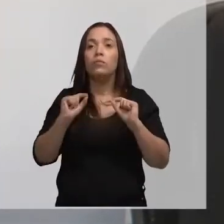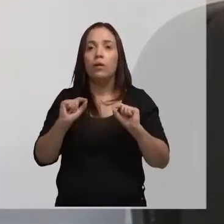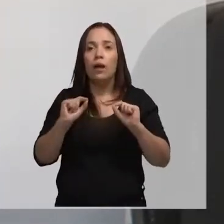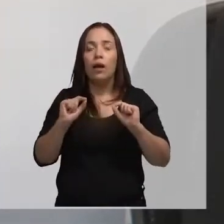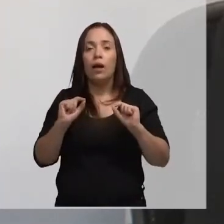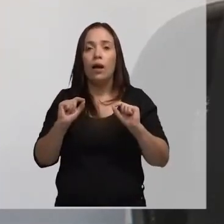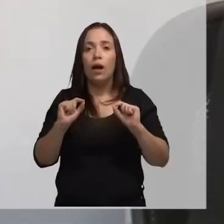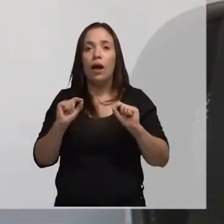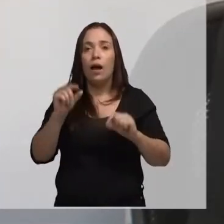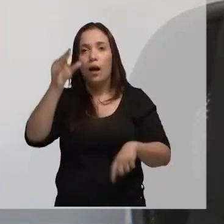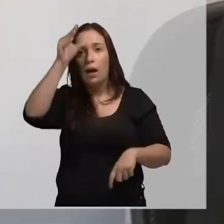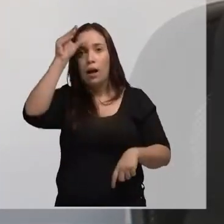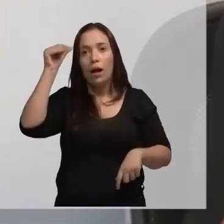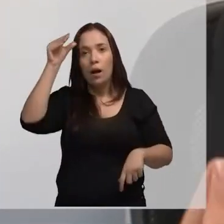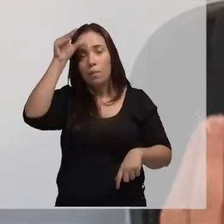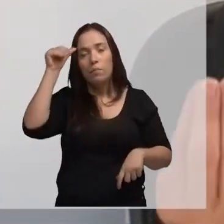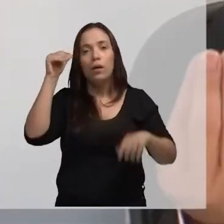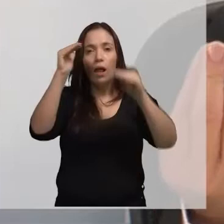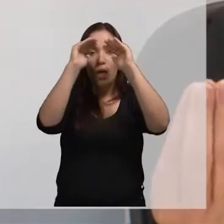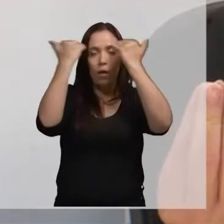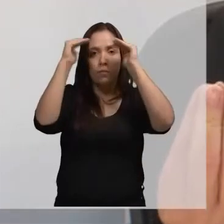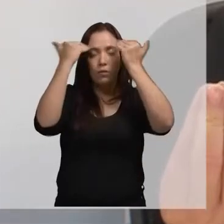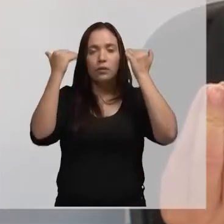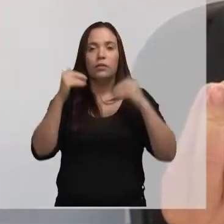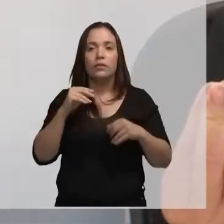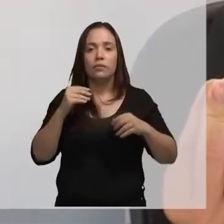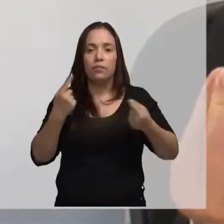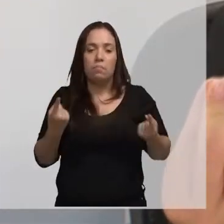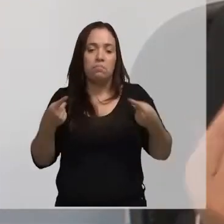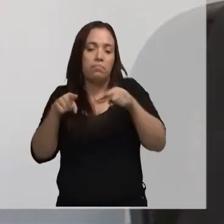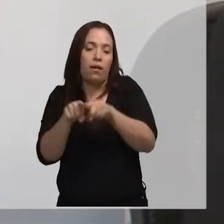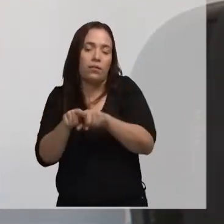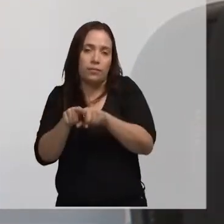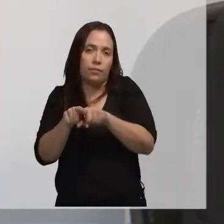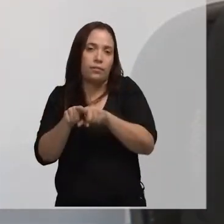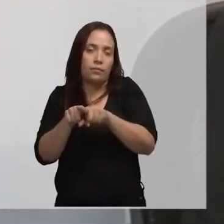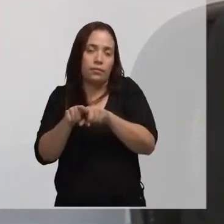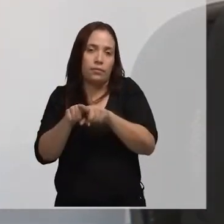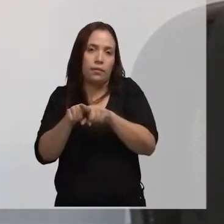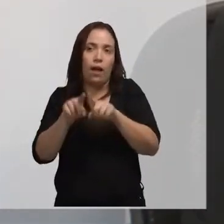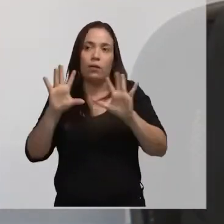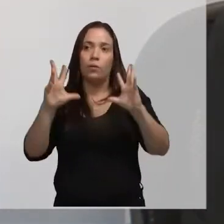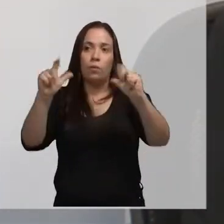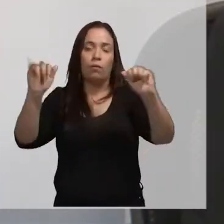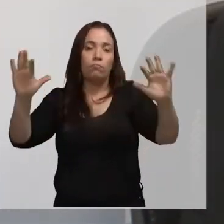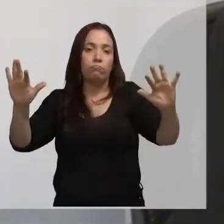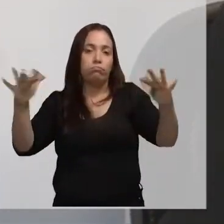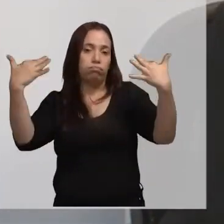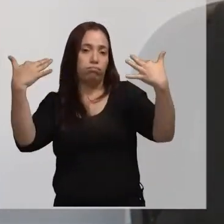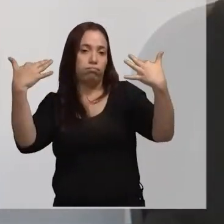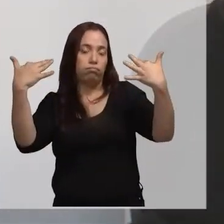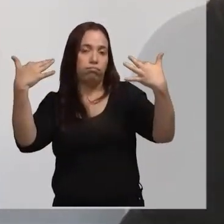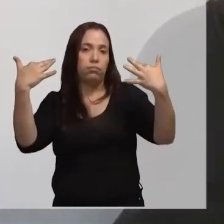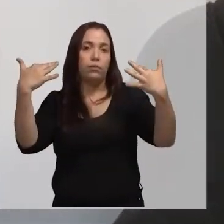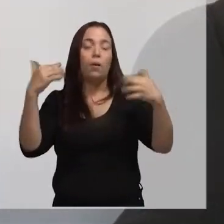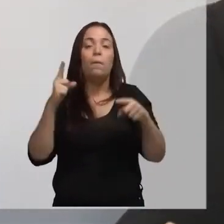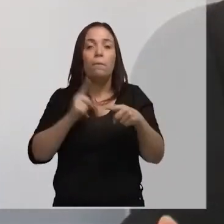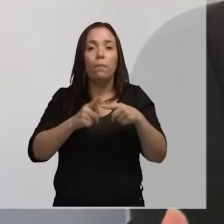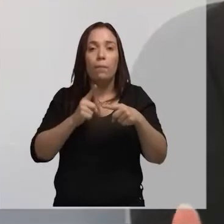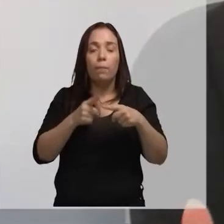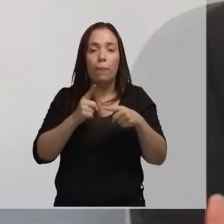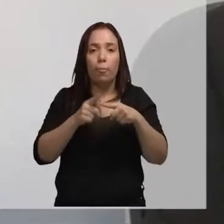parceria entre Camilo Santana e Eunício de Oliveira, para sedimentar um voto que outrora